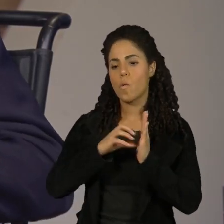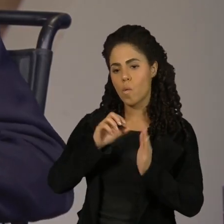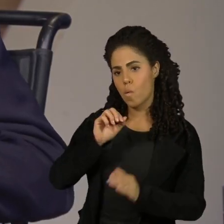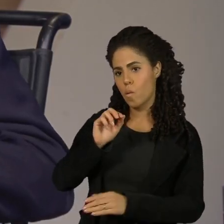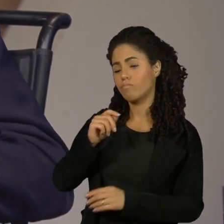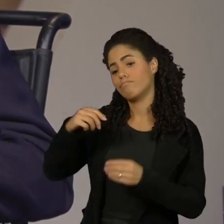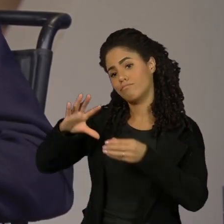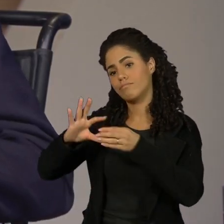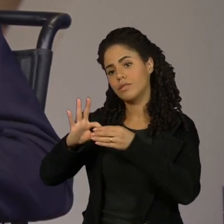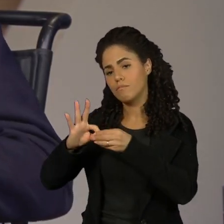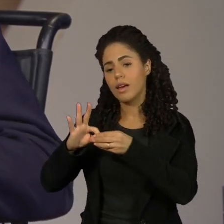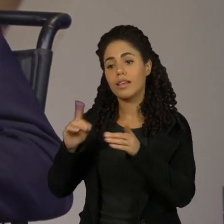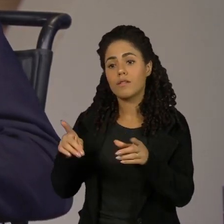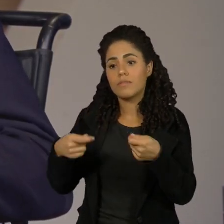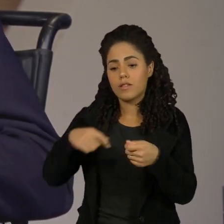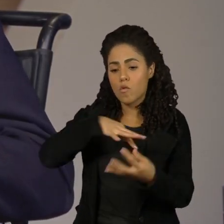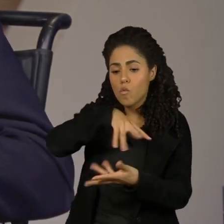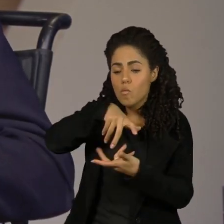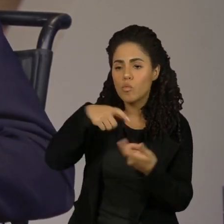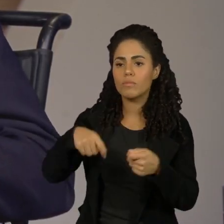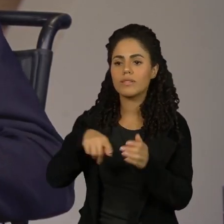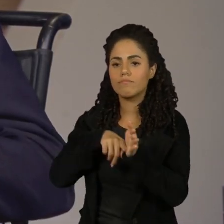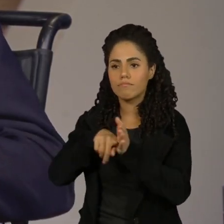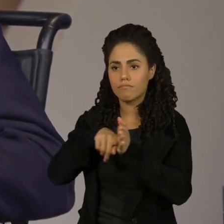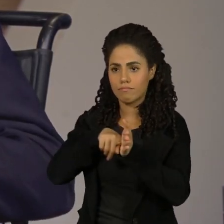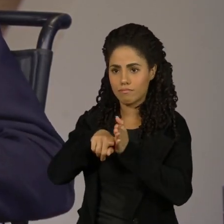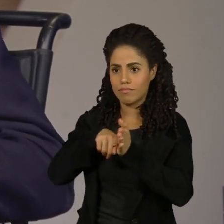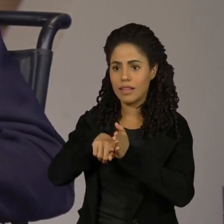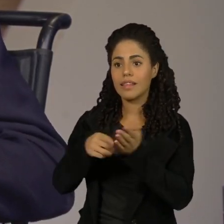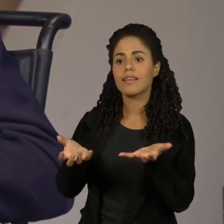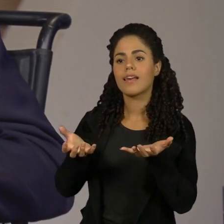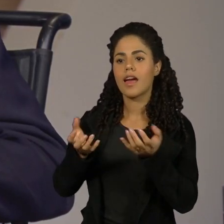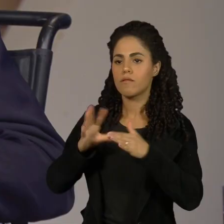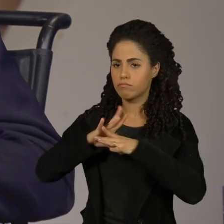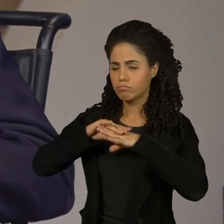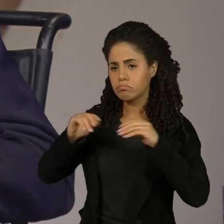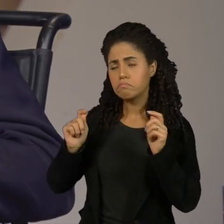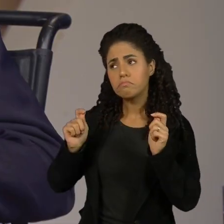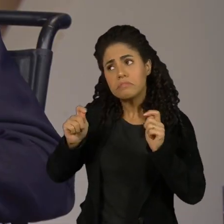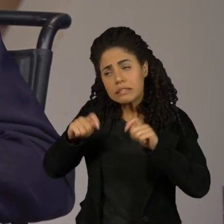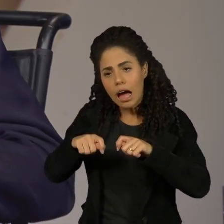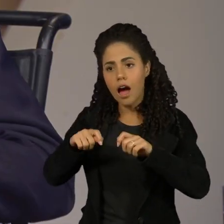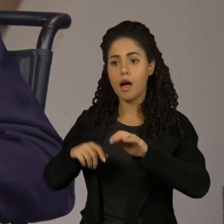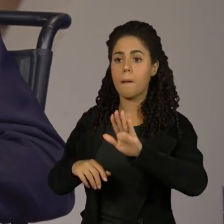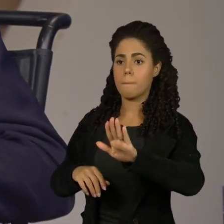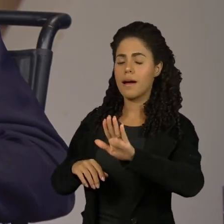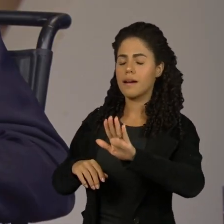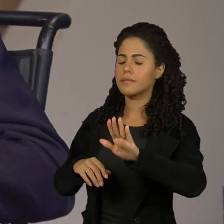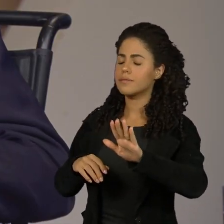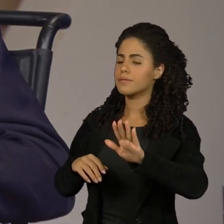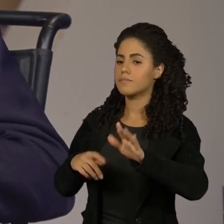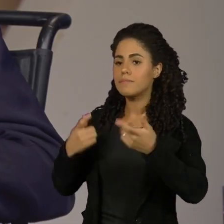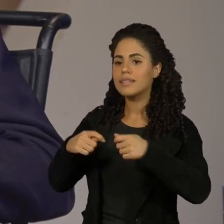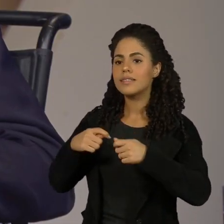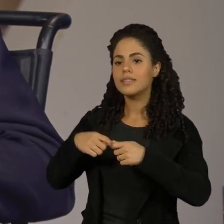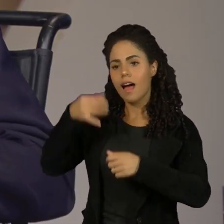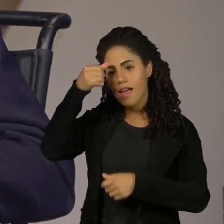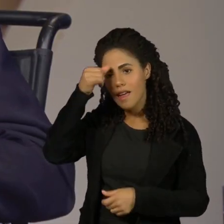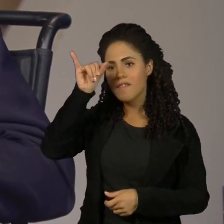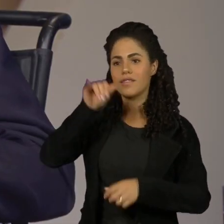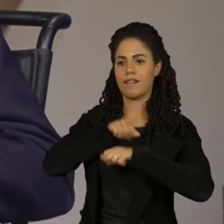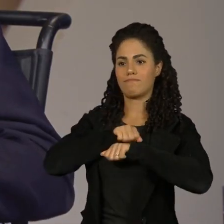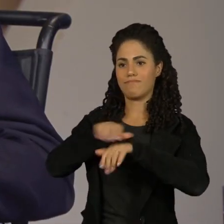sem HIV. Então, o mundo inteiro pesquisa a cura, que é uma coisa possível. A gente já curou pessoas. A gente